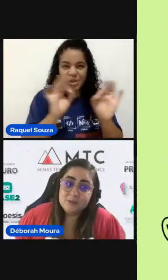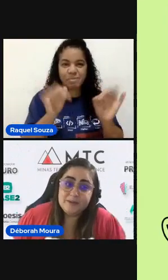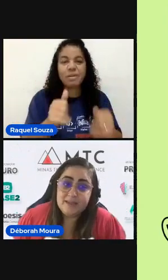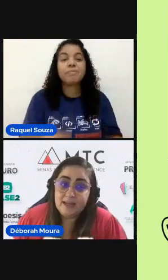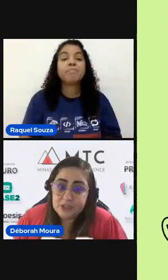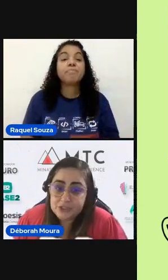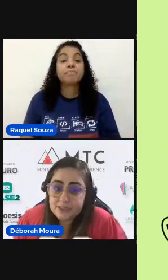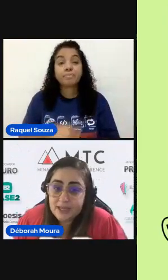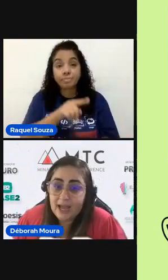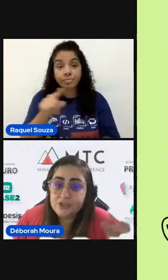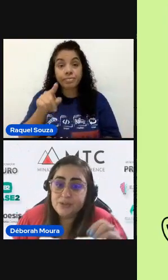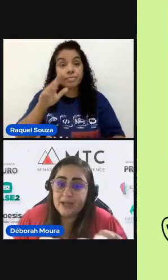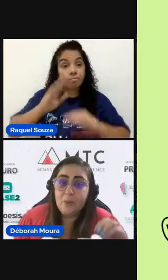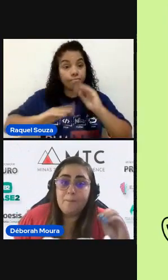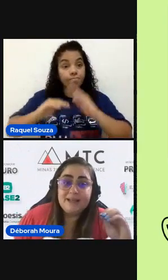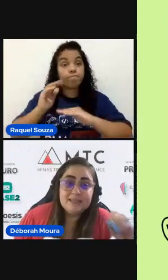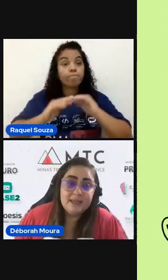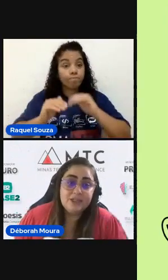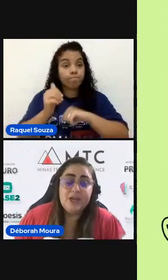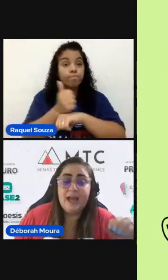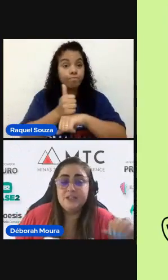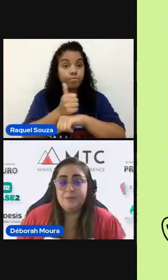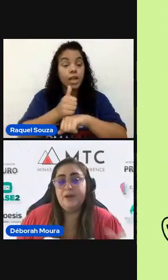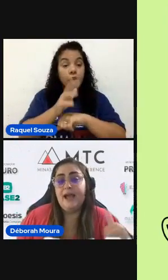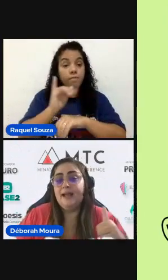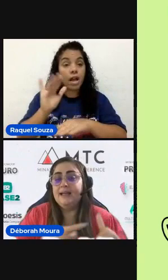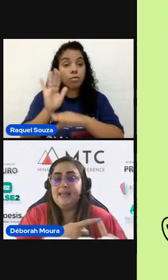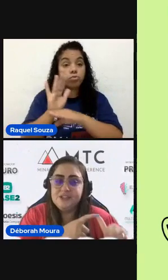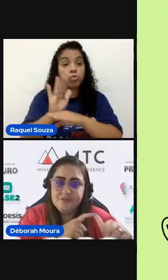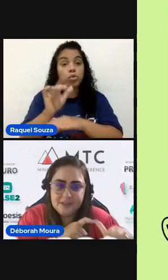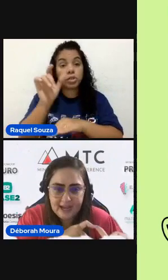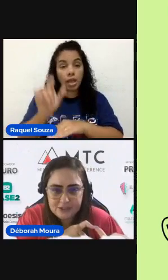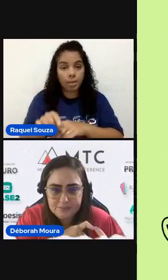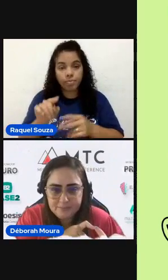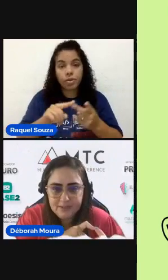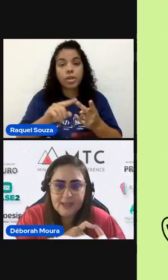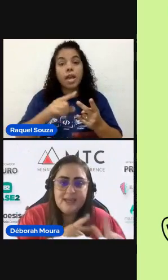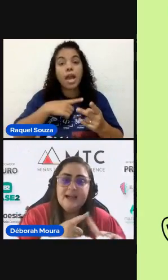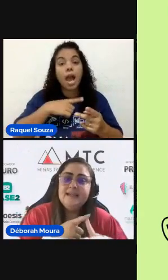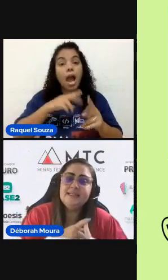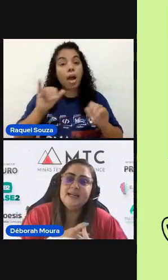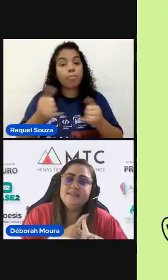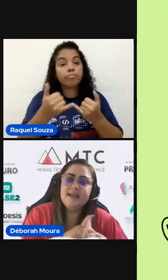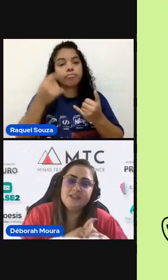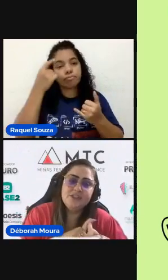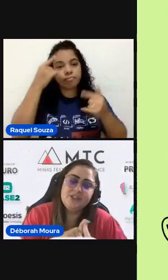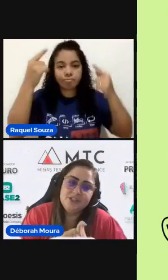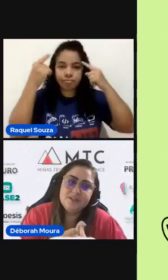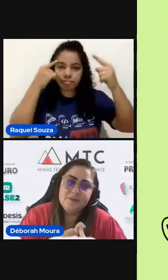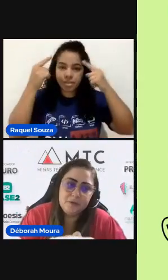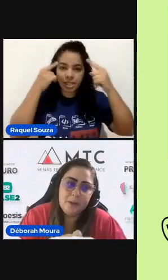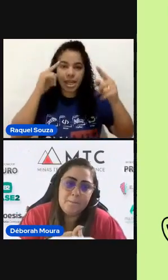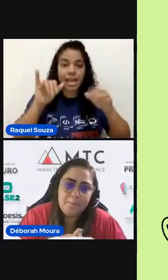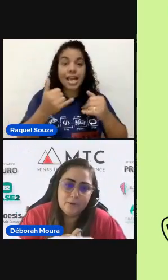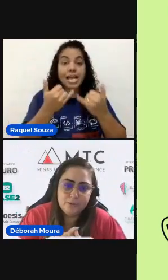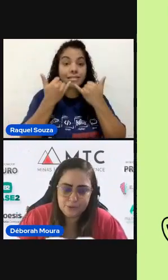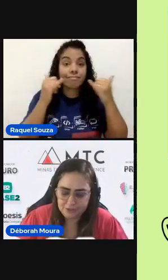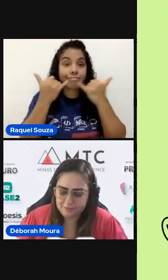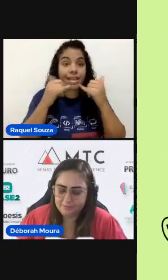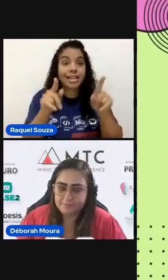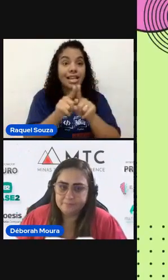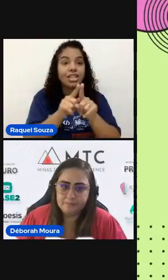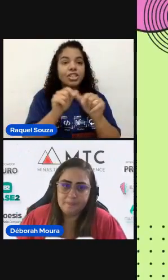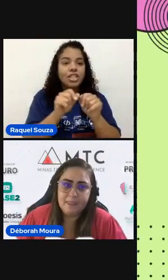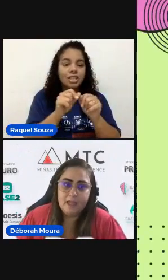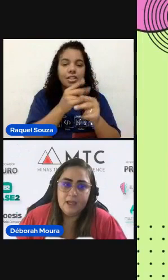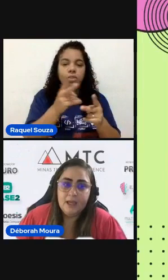Esses especialistas ajudarão o paciente a explorar a criatividade e a canalizar as energias que forem